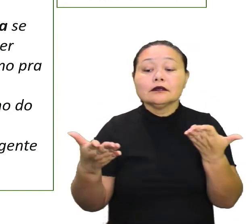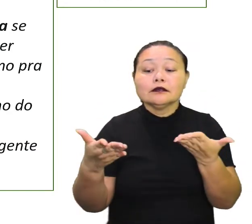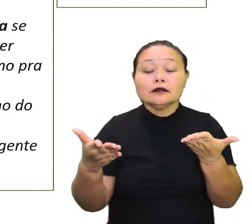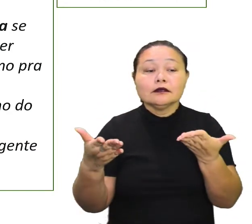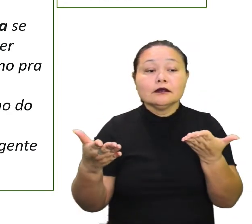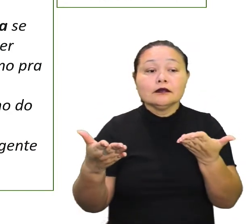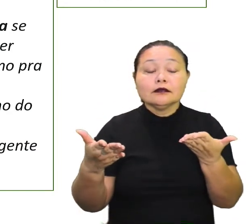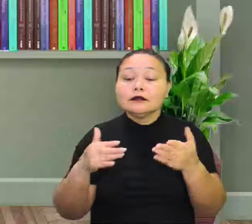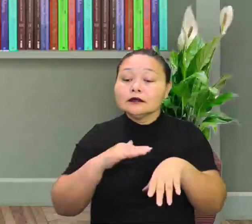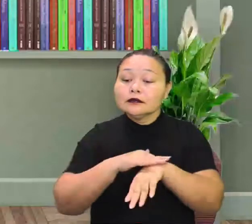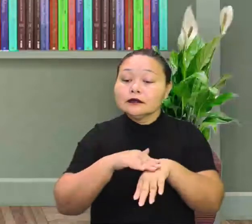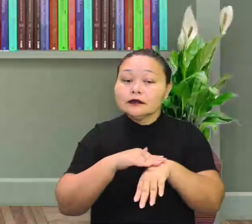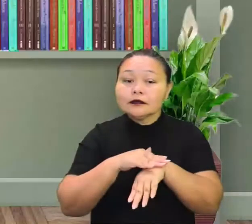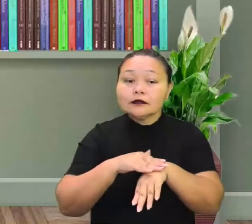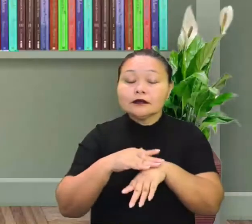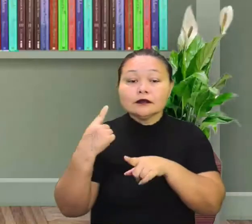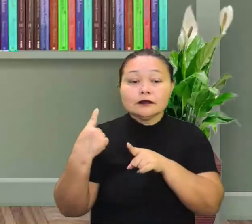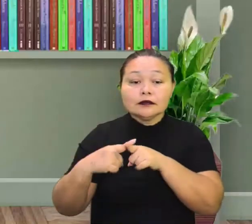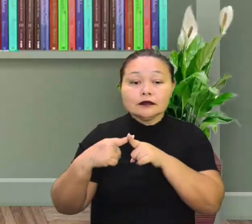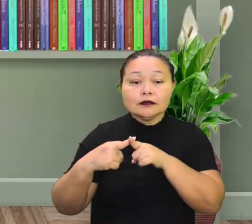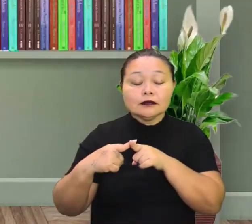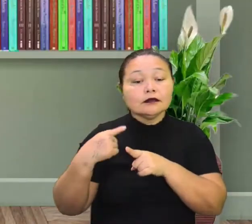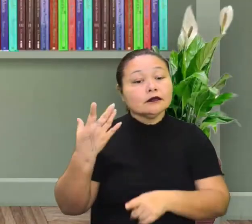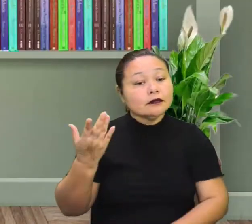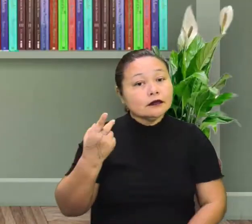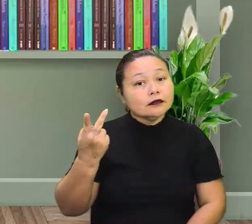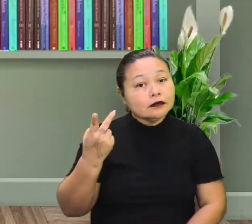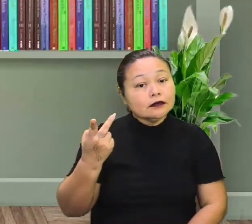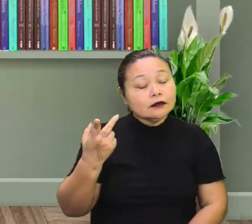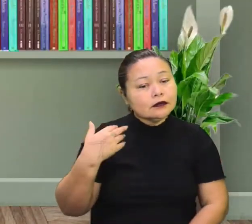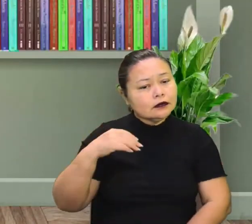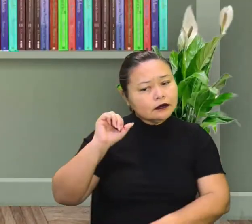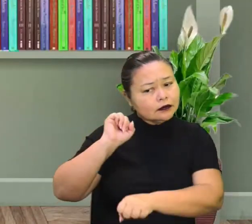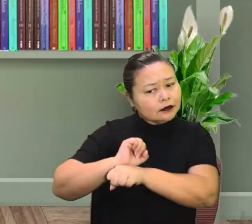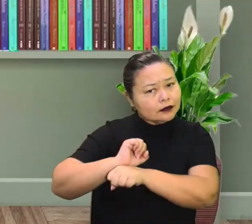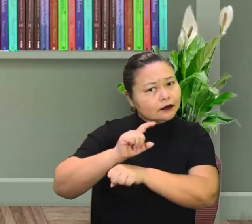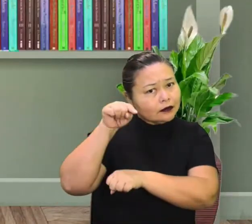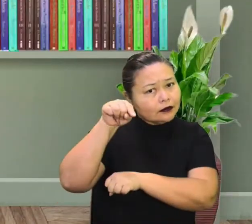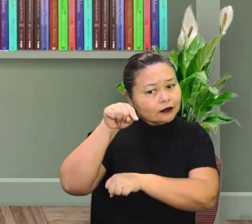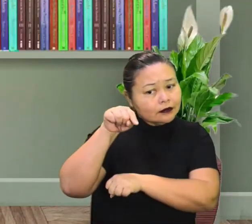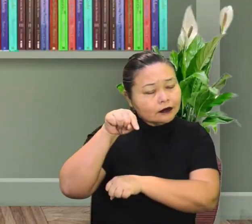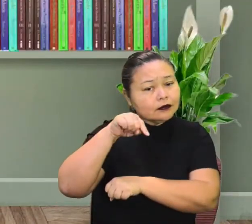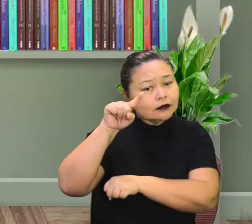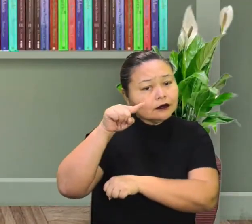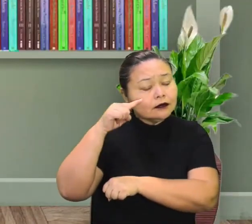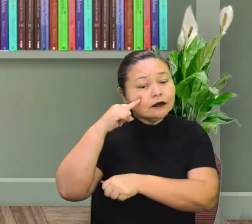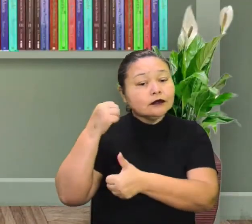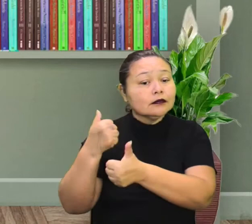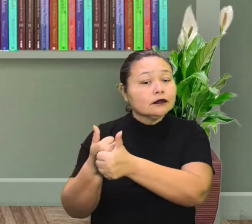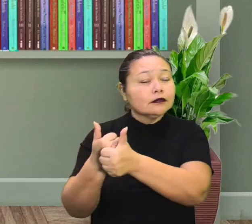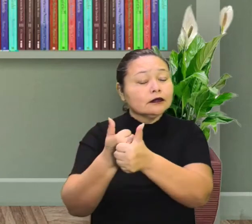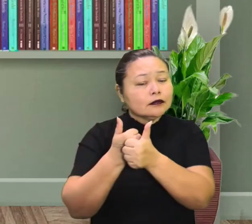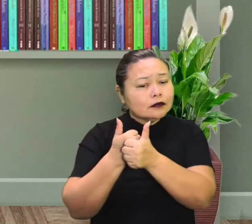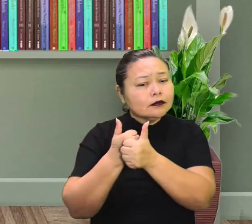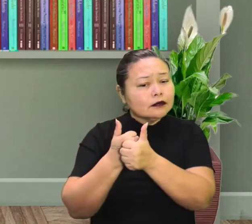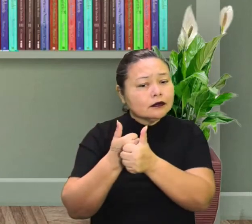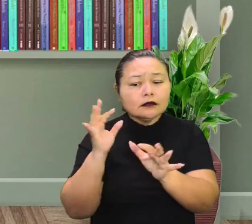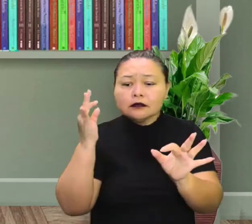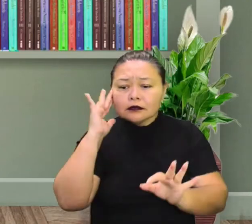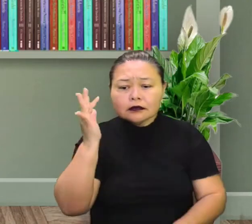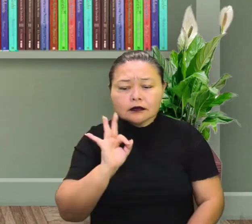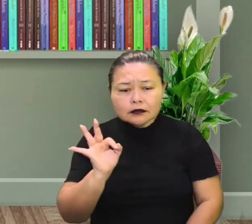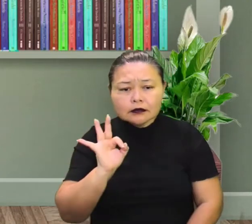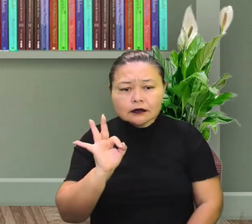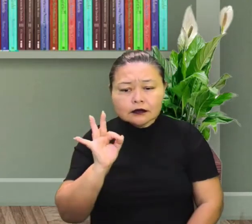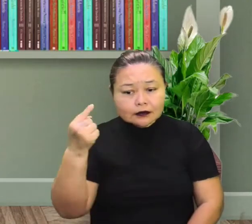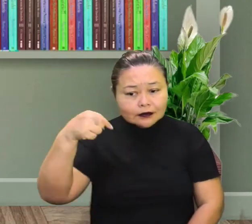agora nós vamos conversar um pouquinho, porque eu gostaria que você parasse tudo aí para acompanhar. Ai, professora, ainda não